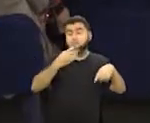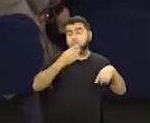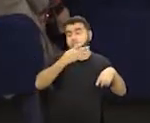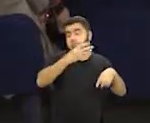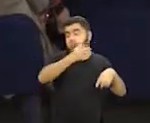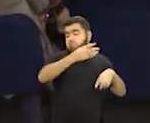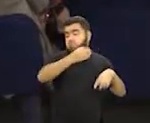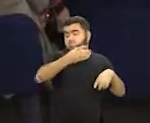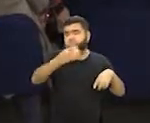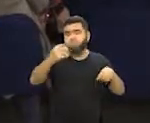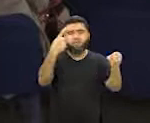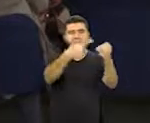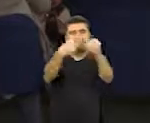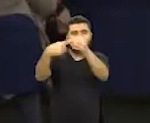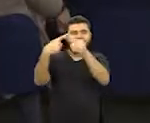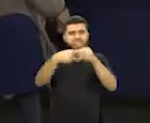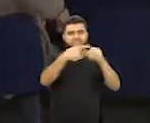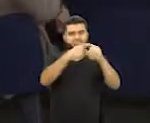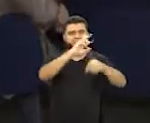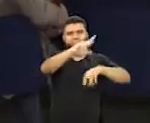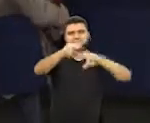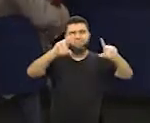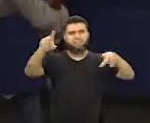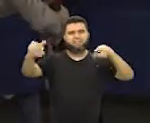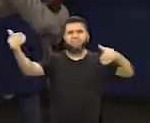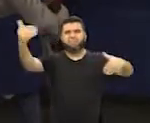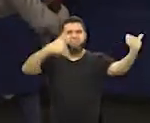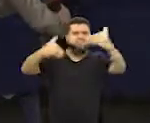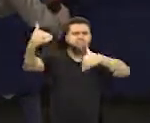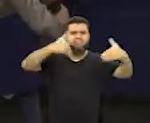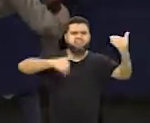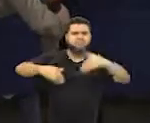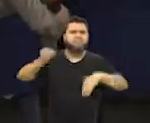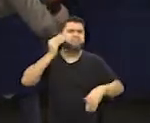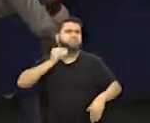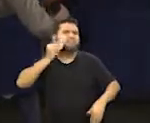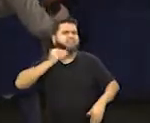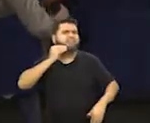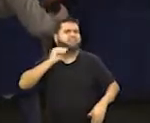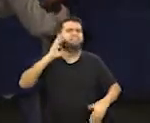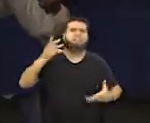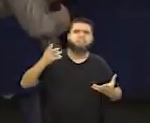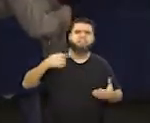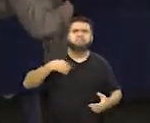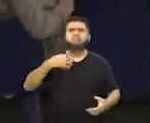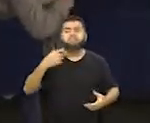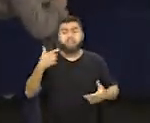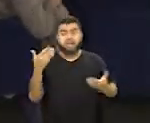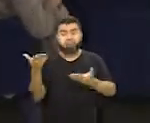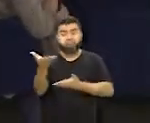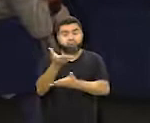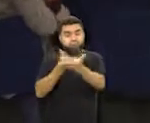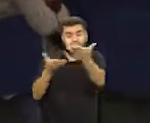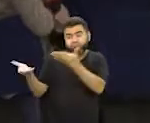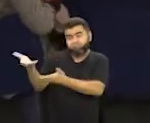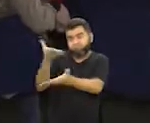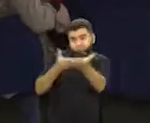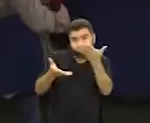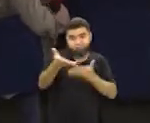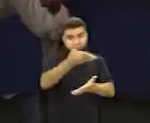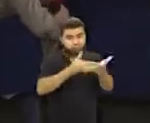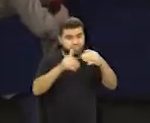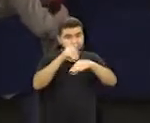né? Sim, muitos municípios que trazem experiências, vivências, e essa troca é muito importante, né? A